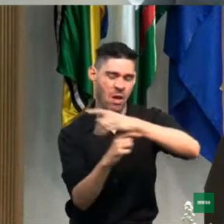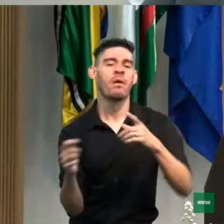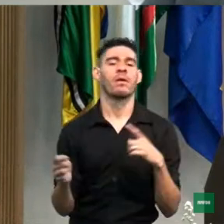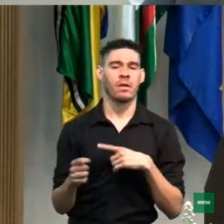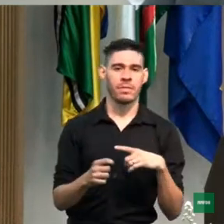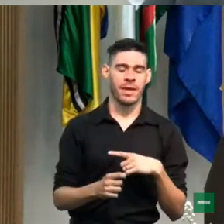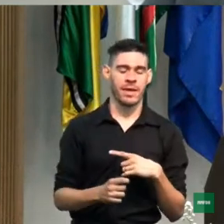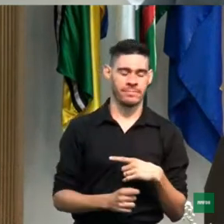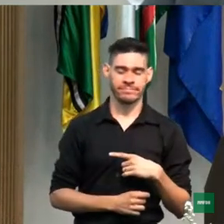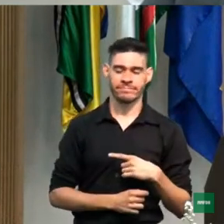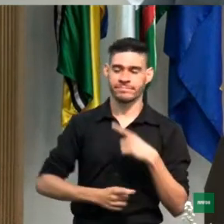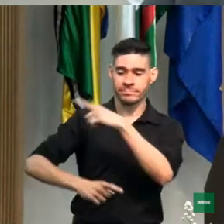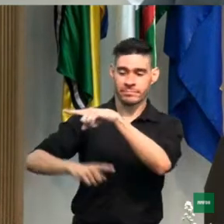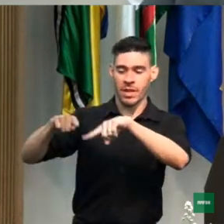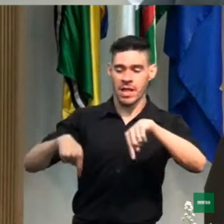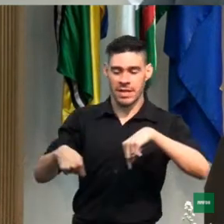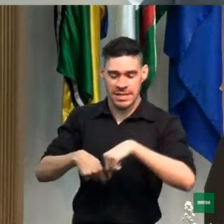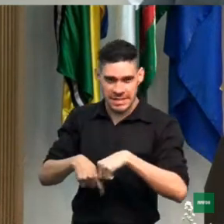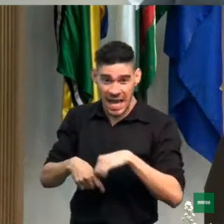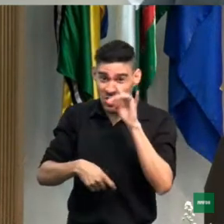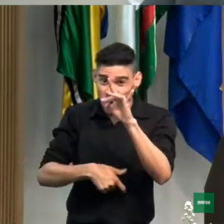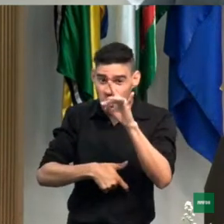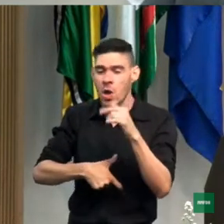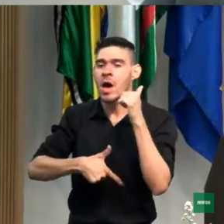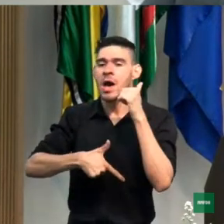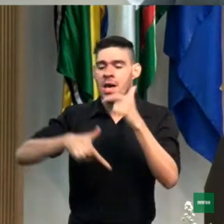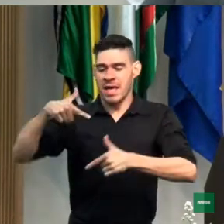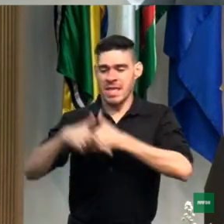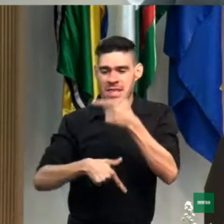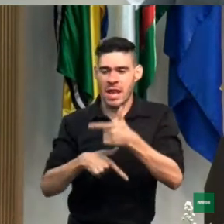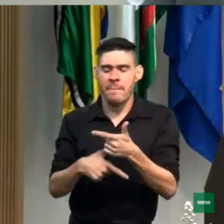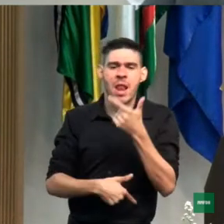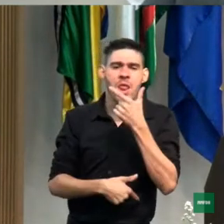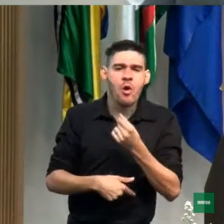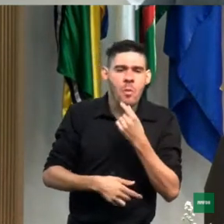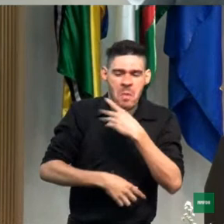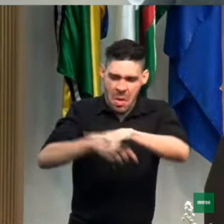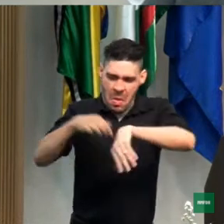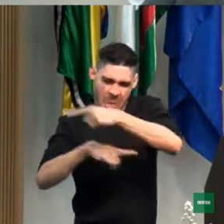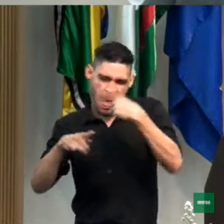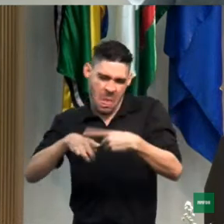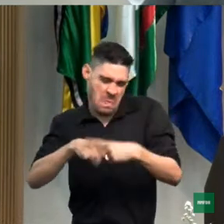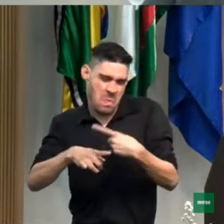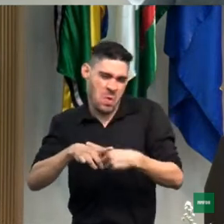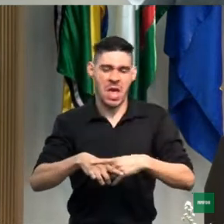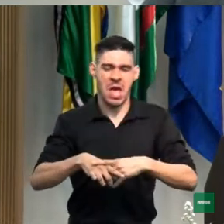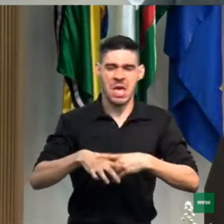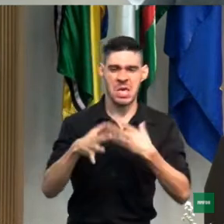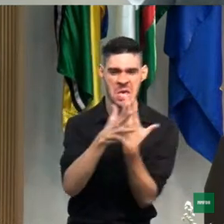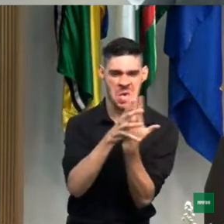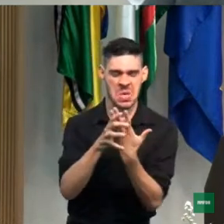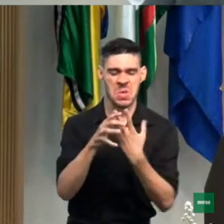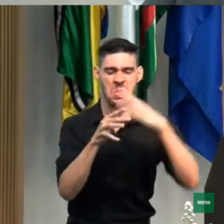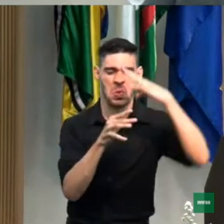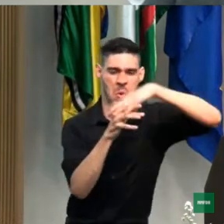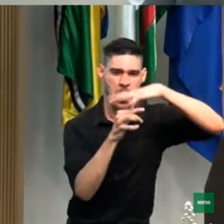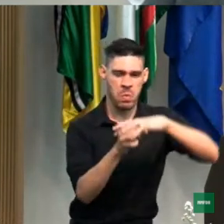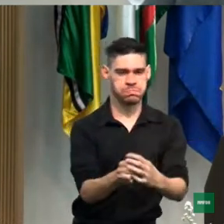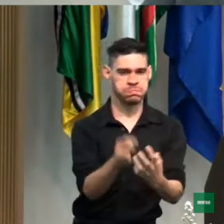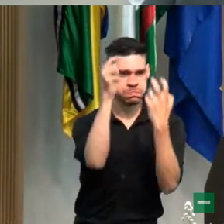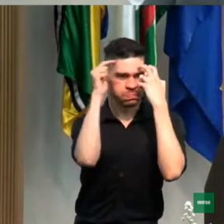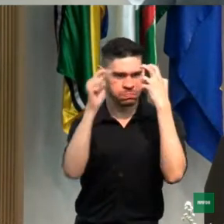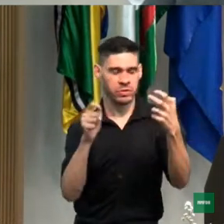homem. Ah, mas a mesa dele é desarrumada porque ele é um grande matemático, ele é um gênio. Vai na mesa da